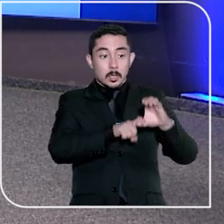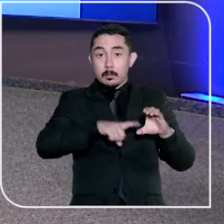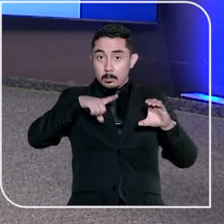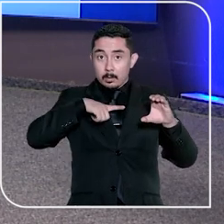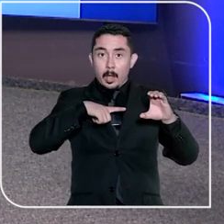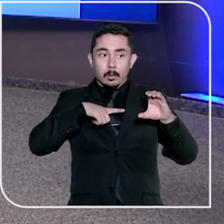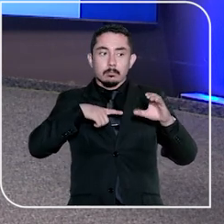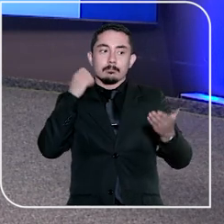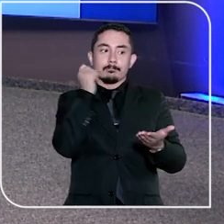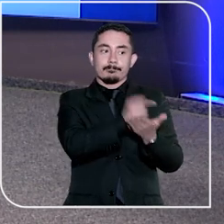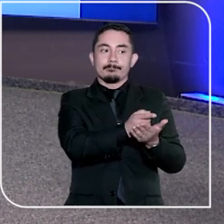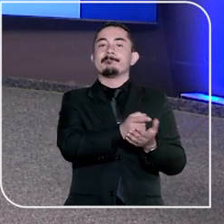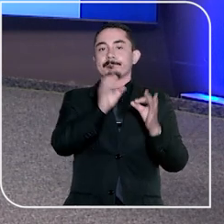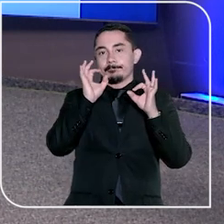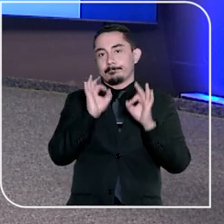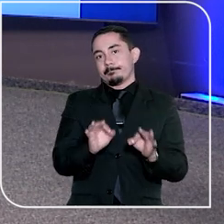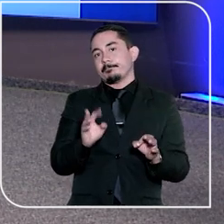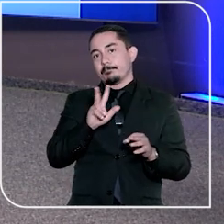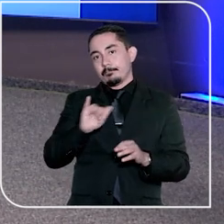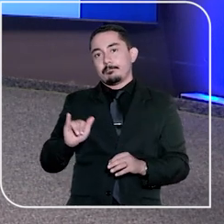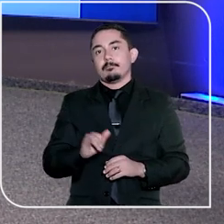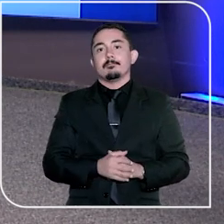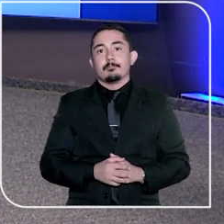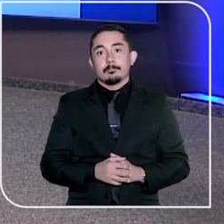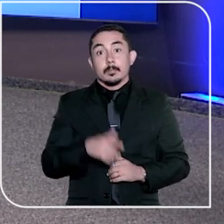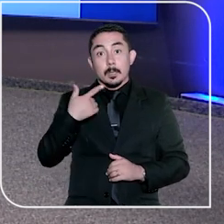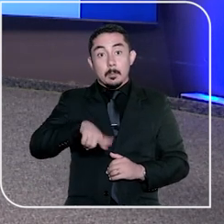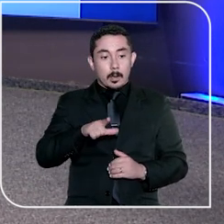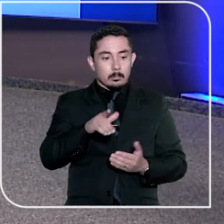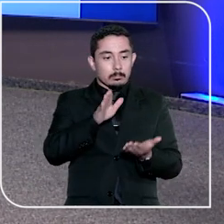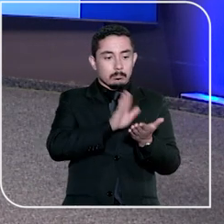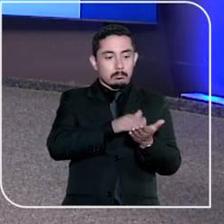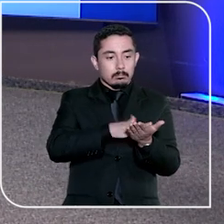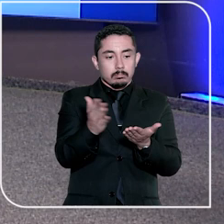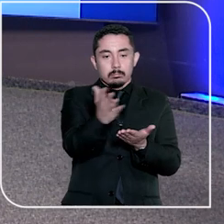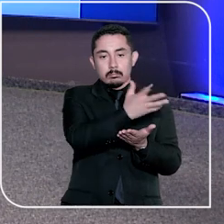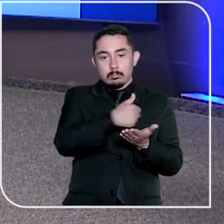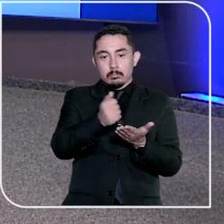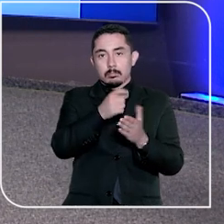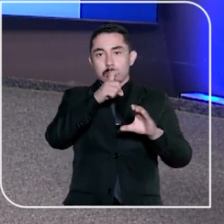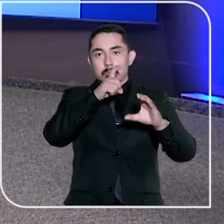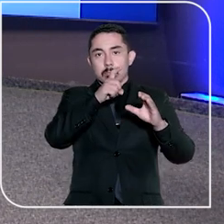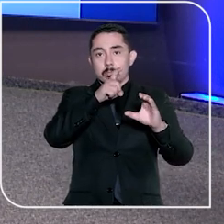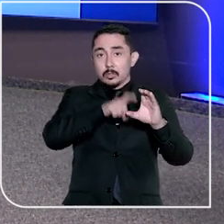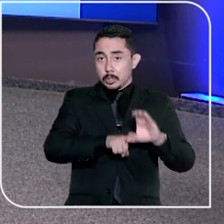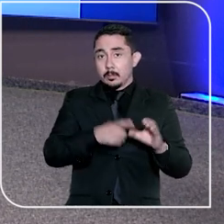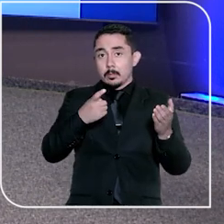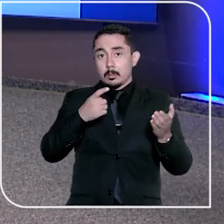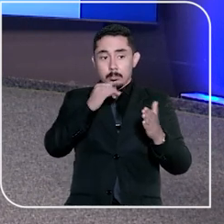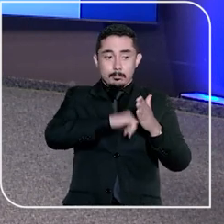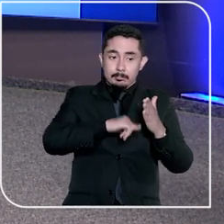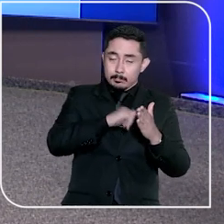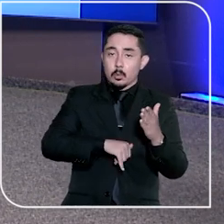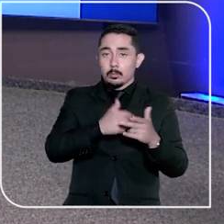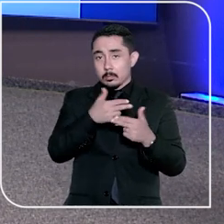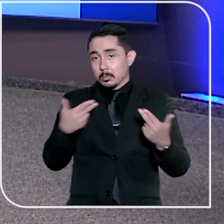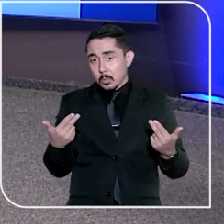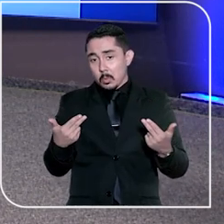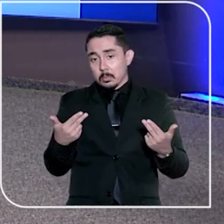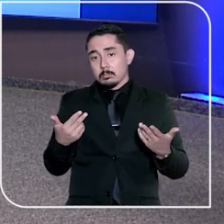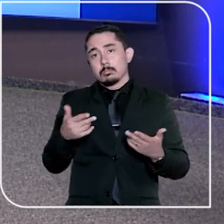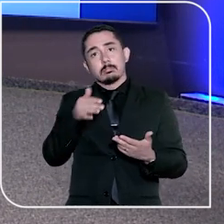cumprir com as obrigações financeiras além da cobrança de dívidas tributárias na justiça como a gente viu na